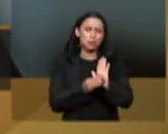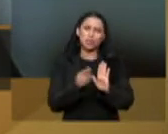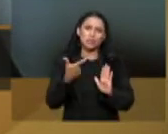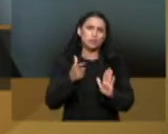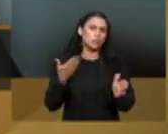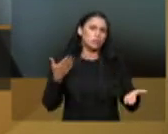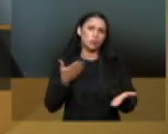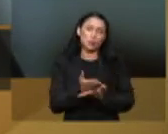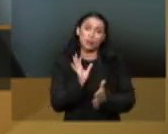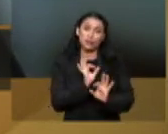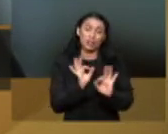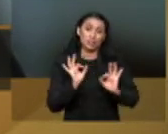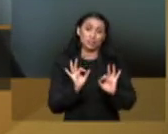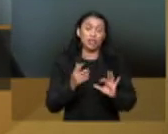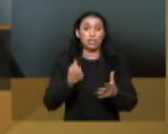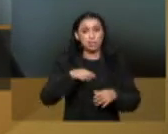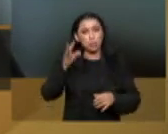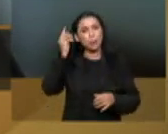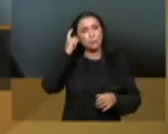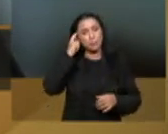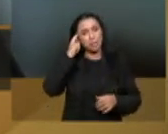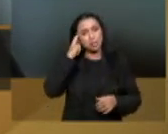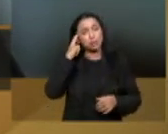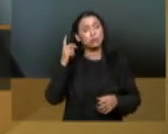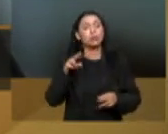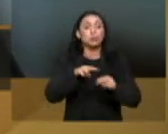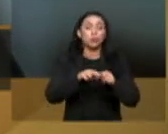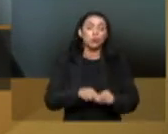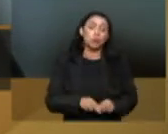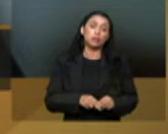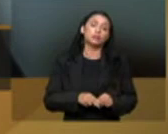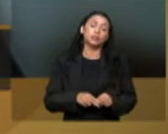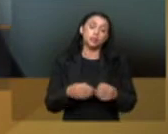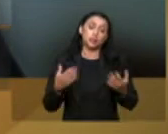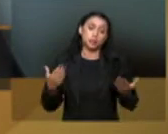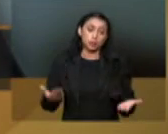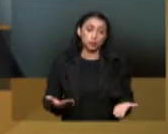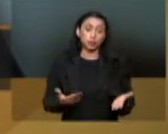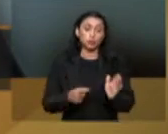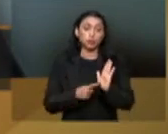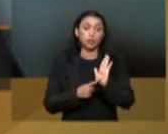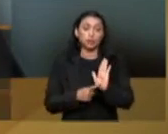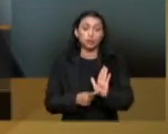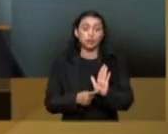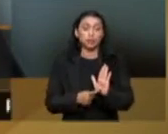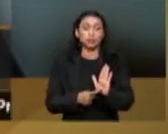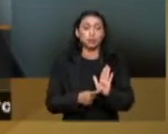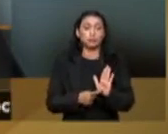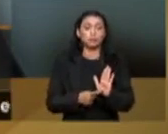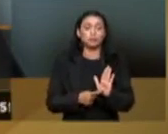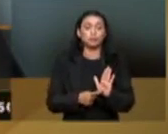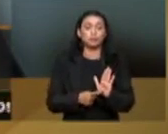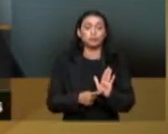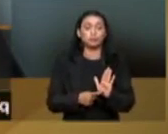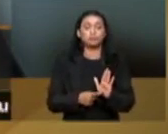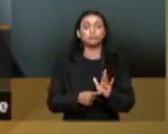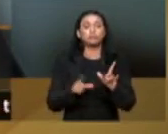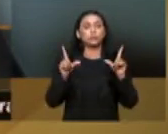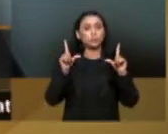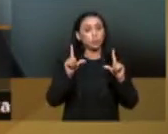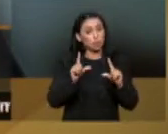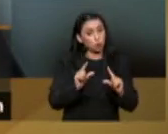sido aprovadas, tenho para mim que, muito em razão desse quadro, se previu que os coeficientes redutores